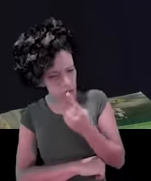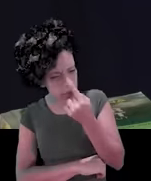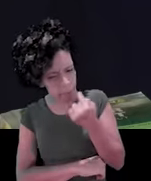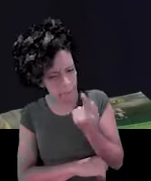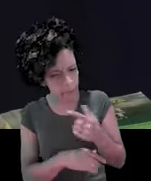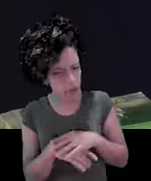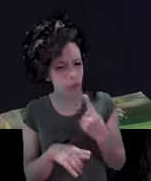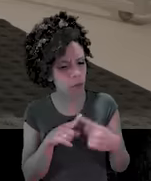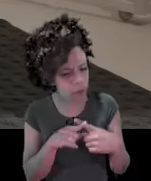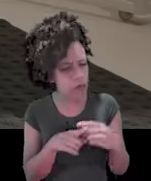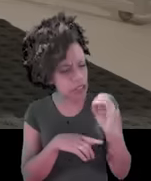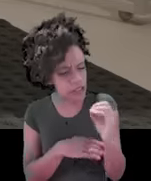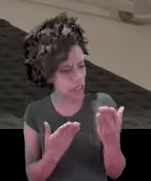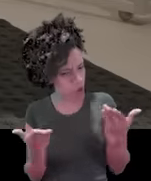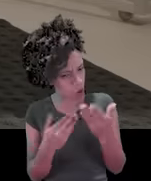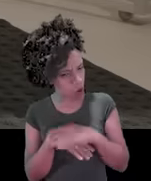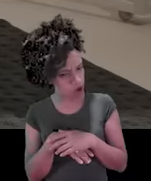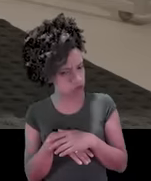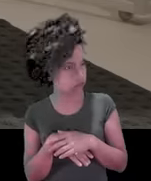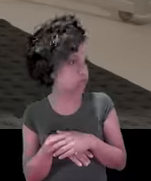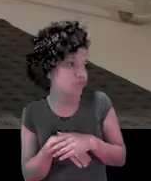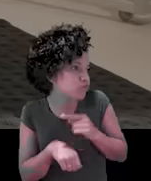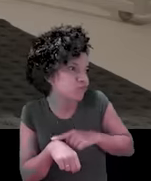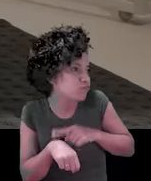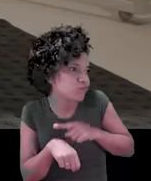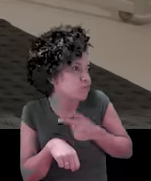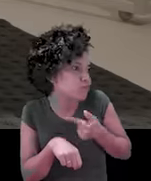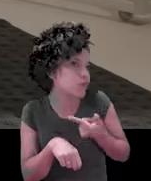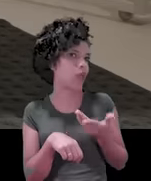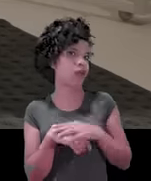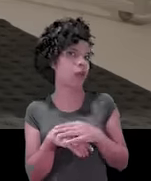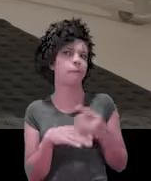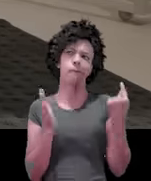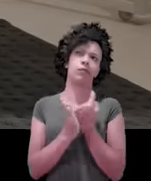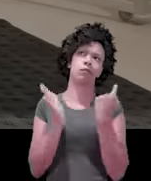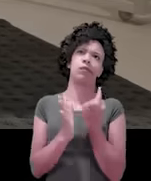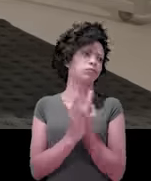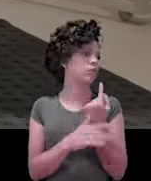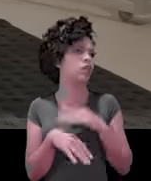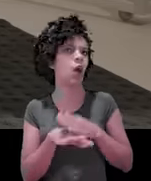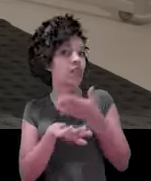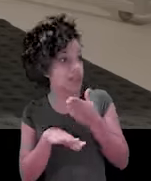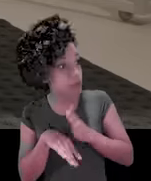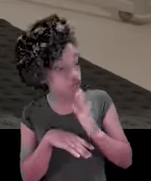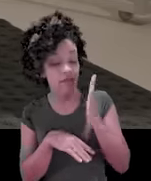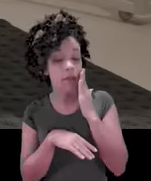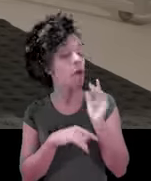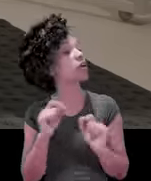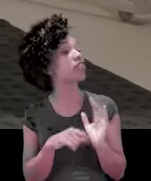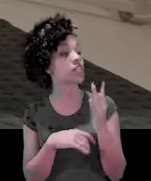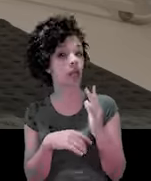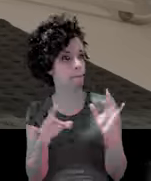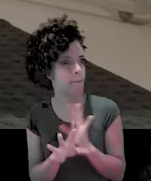autonomia quem tem zero não tenho tempo para ficar perguntando né você o treinamento de faz não pensar o que que eu tenho que fazer eu já sei o que eu